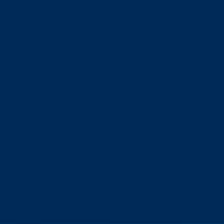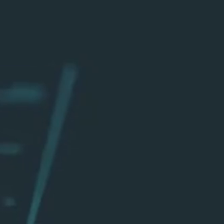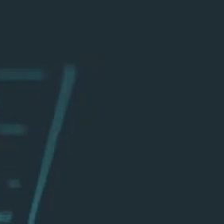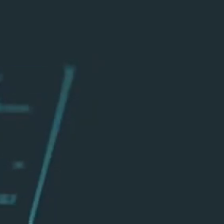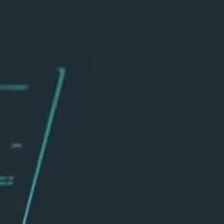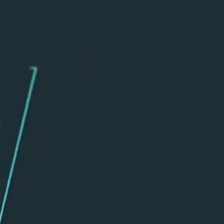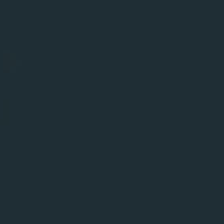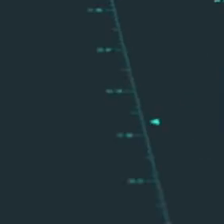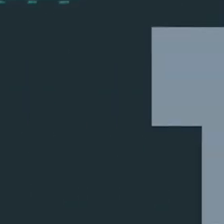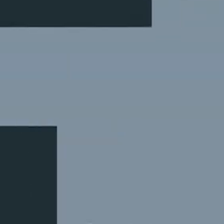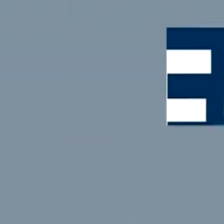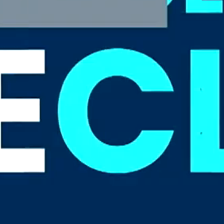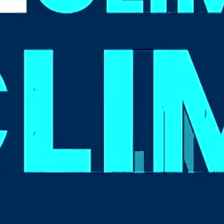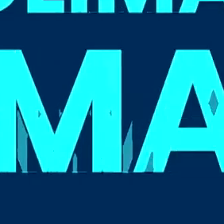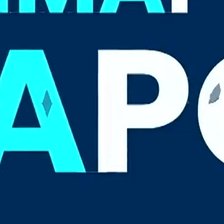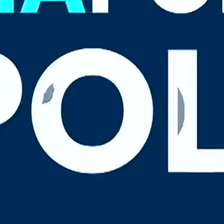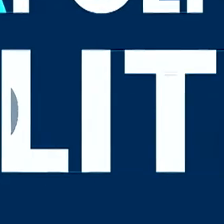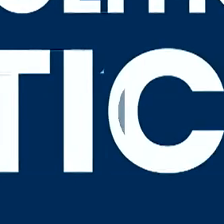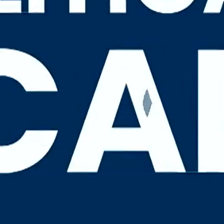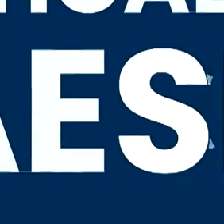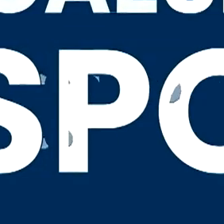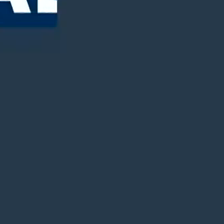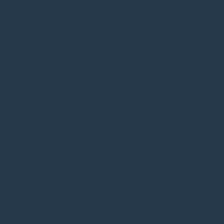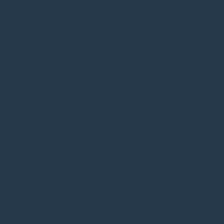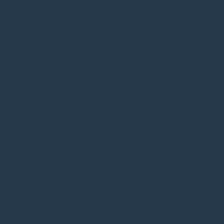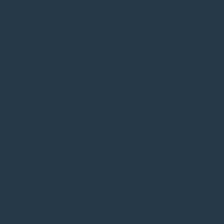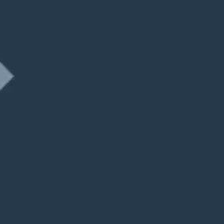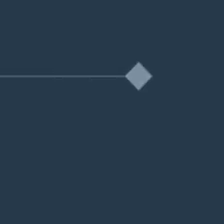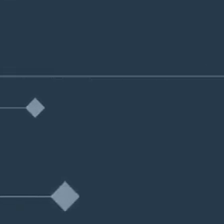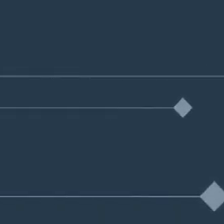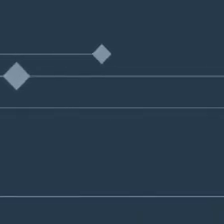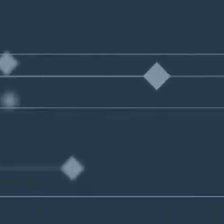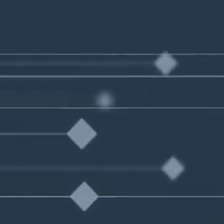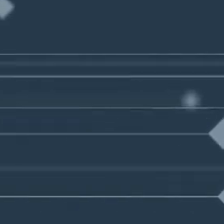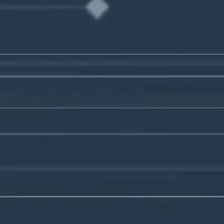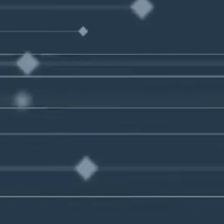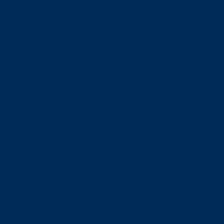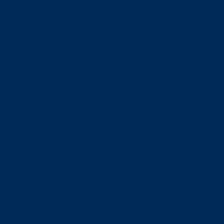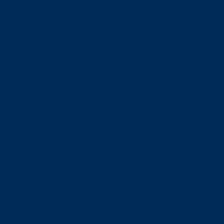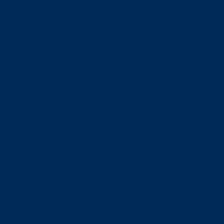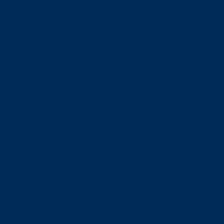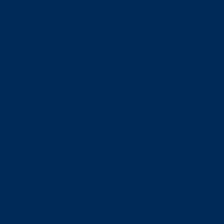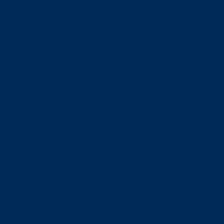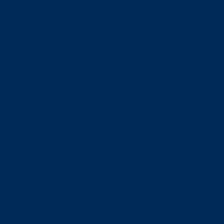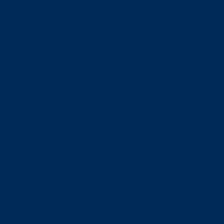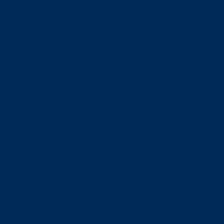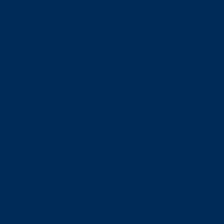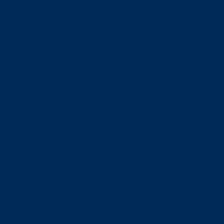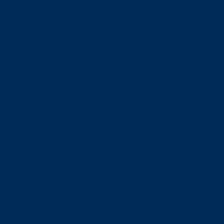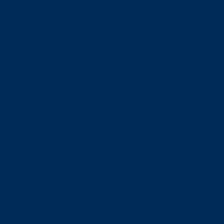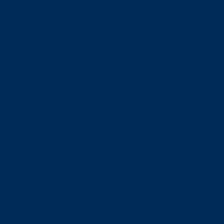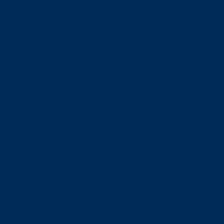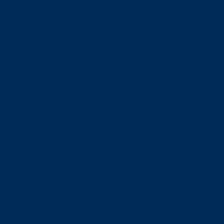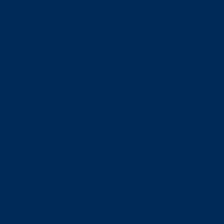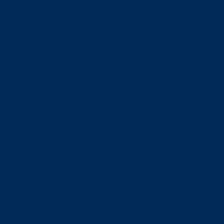repórter Nacional informação com a credibilidade da Rádio Nacional